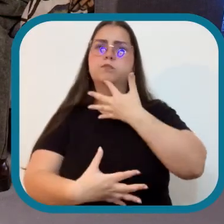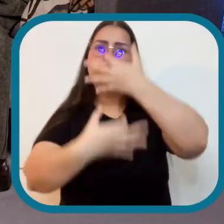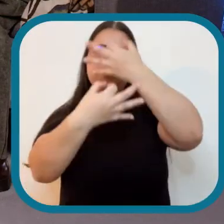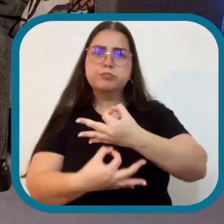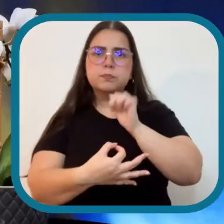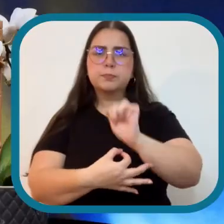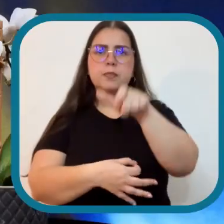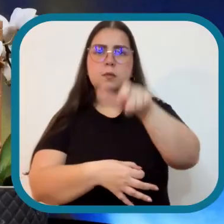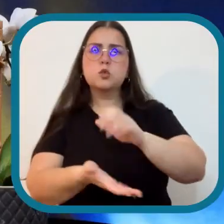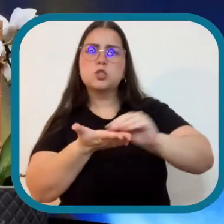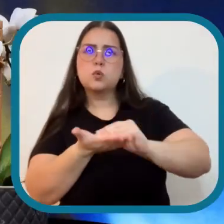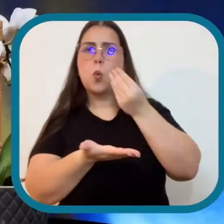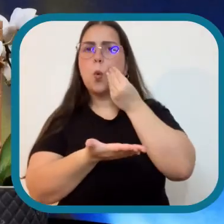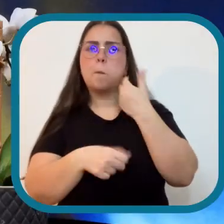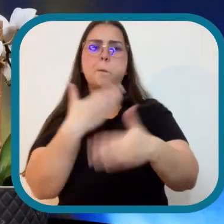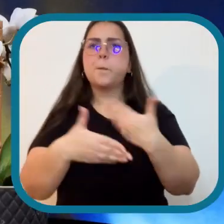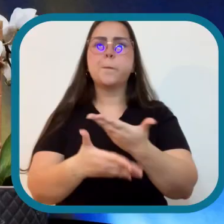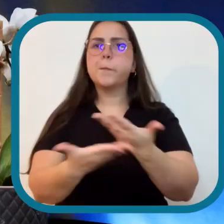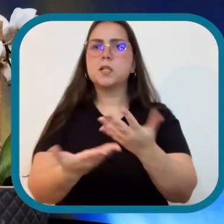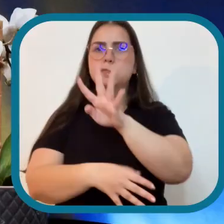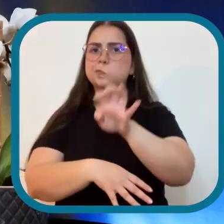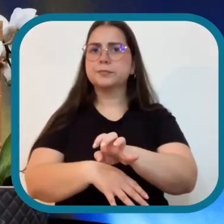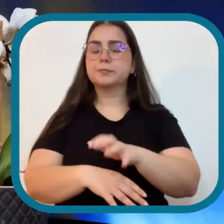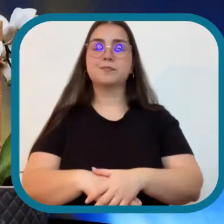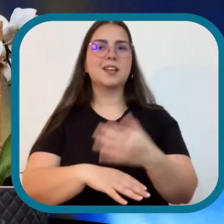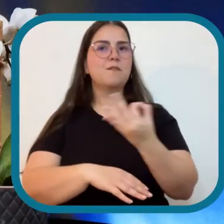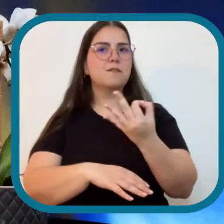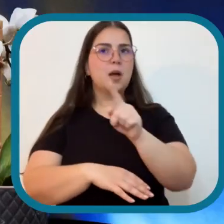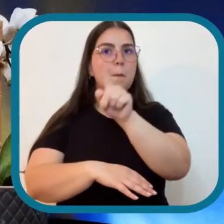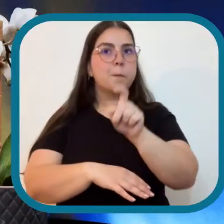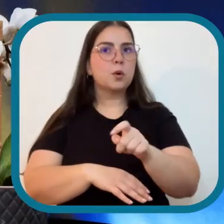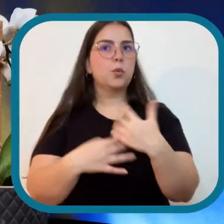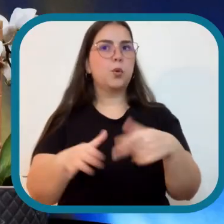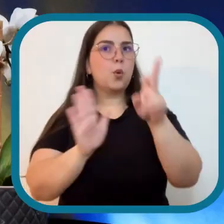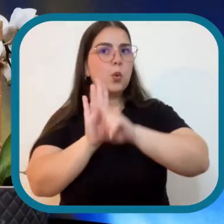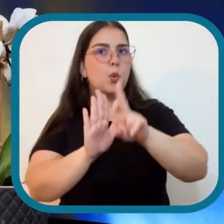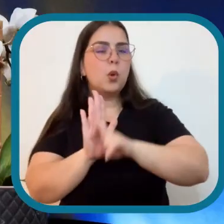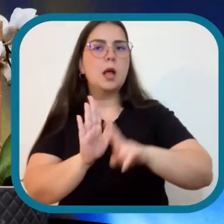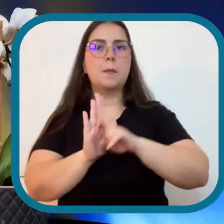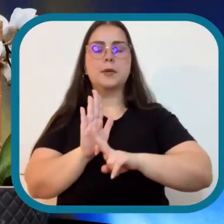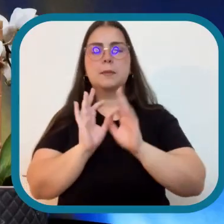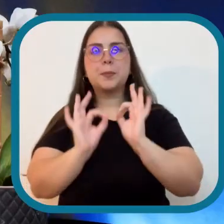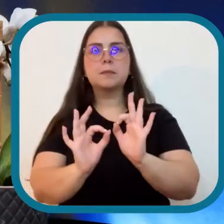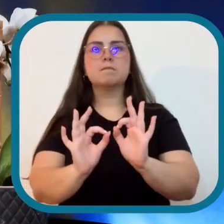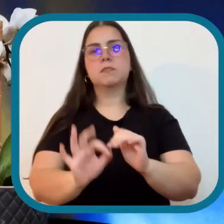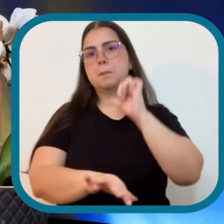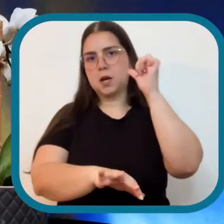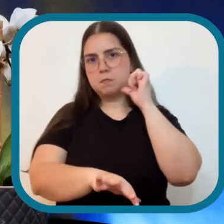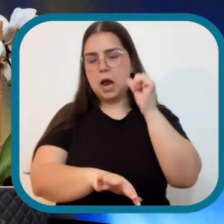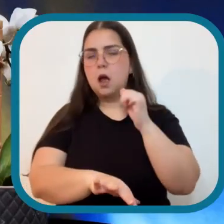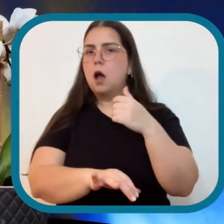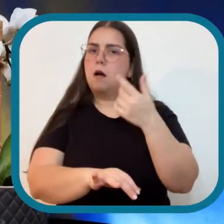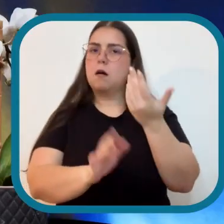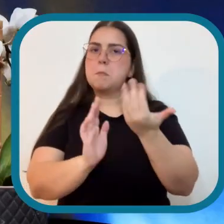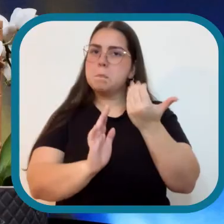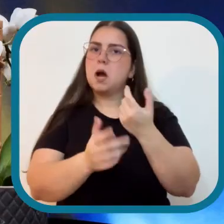autor. Isso é uma pergunta que ainda está muito pouco regulada e vai decorrer muita tinta. Eu